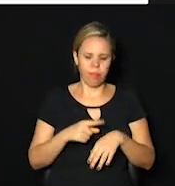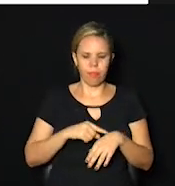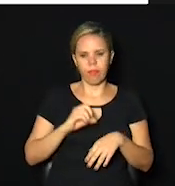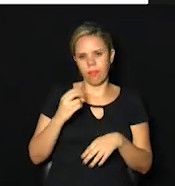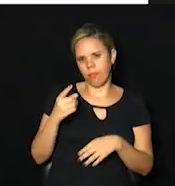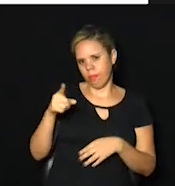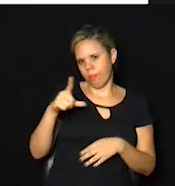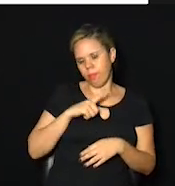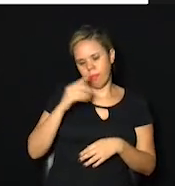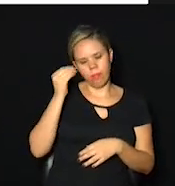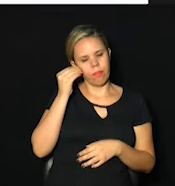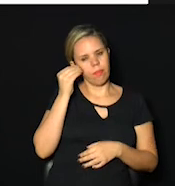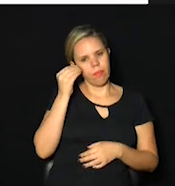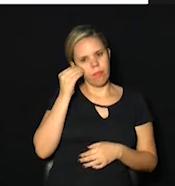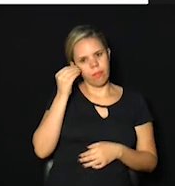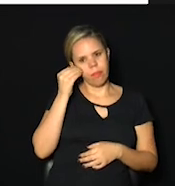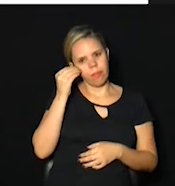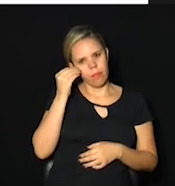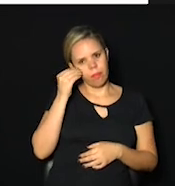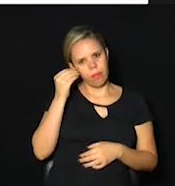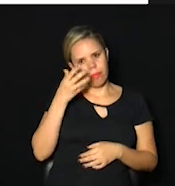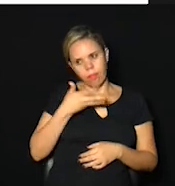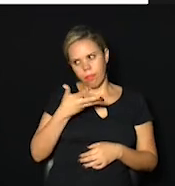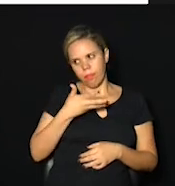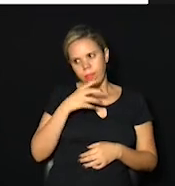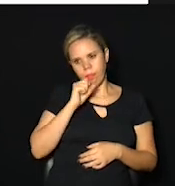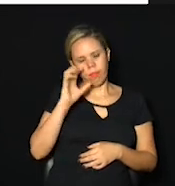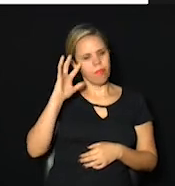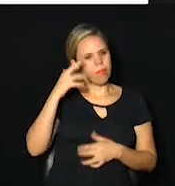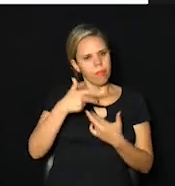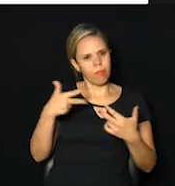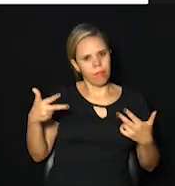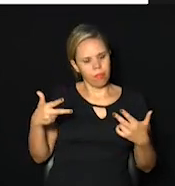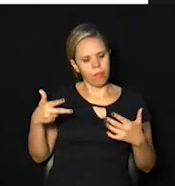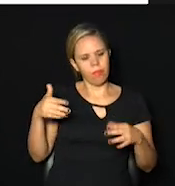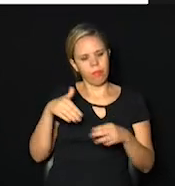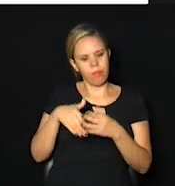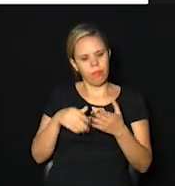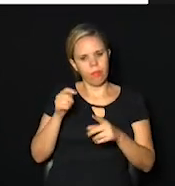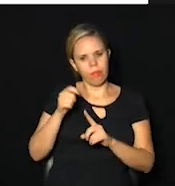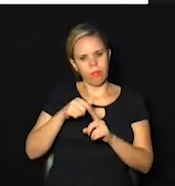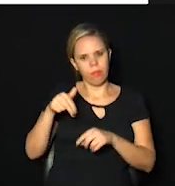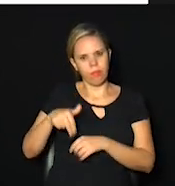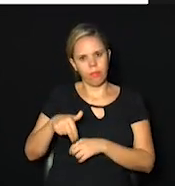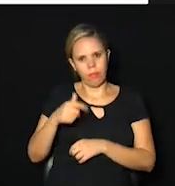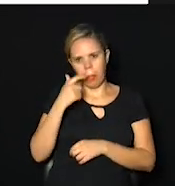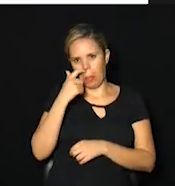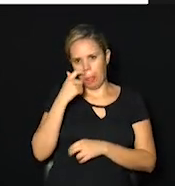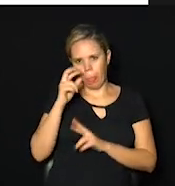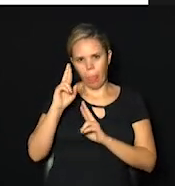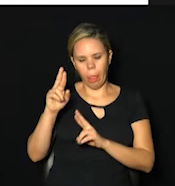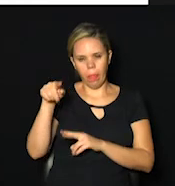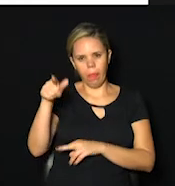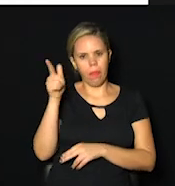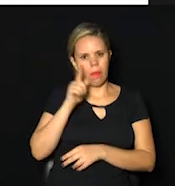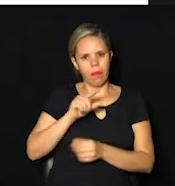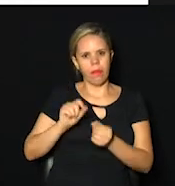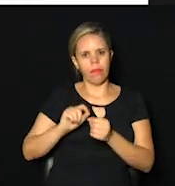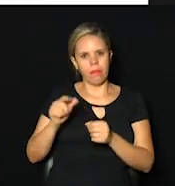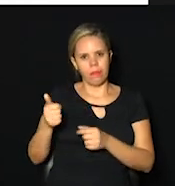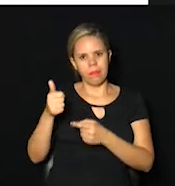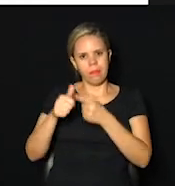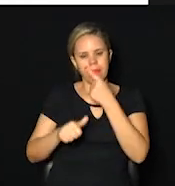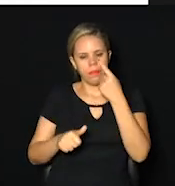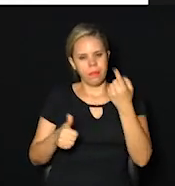estão tentando, de forma muito apressada, resolver as coisas para a eleição em novembro. E eu espero que vocês estejam fazendo a primeira. Se